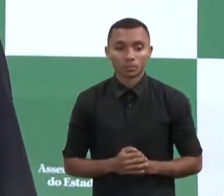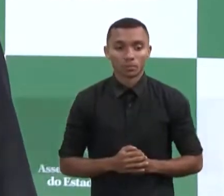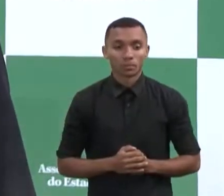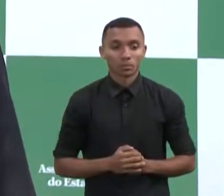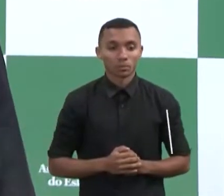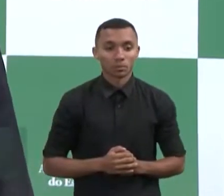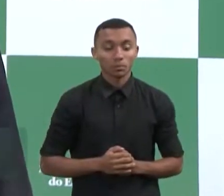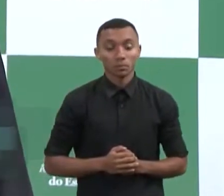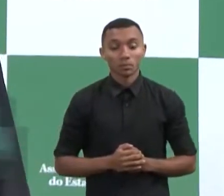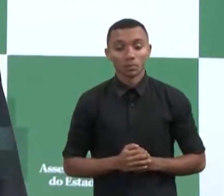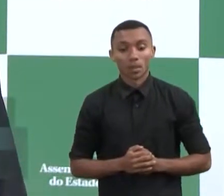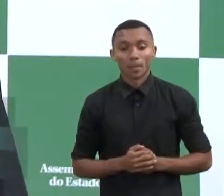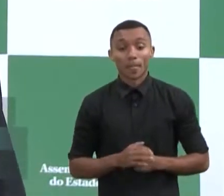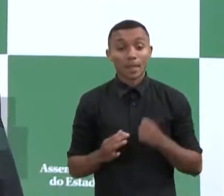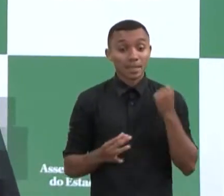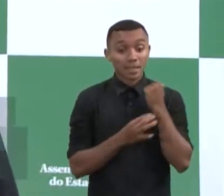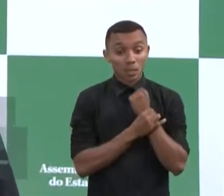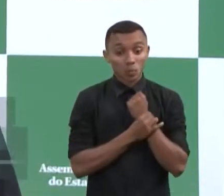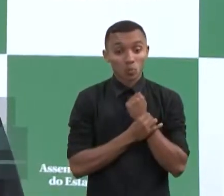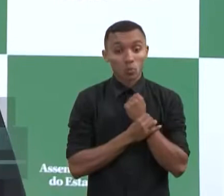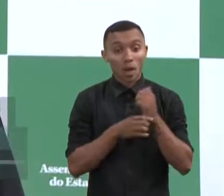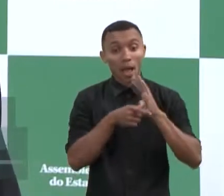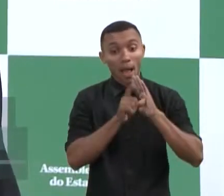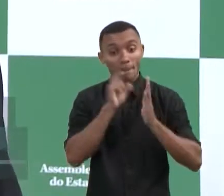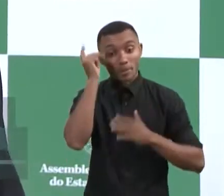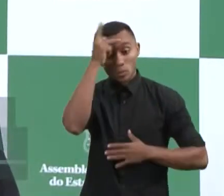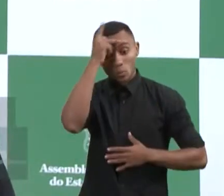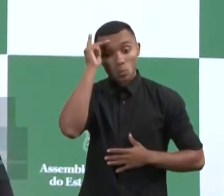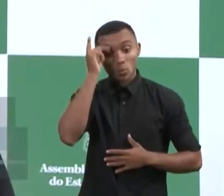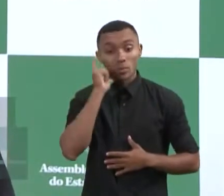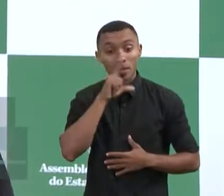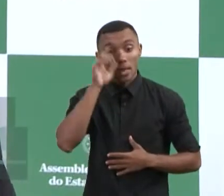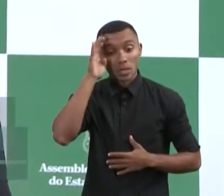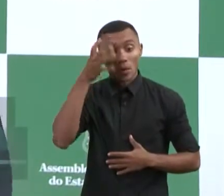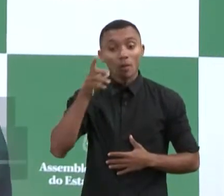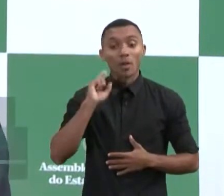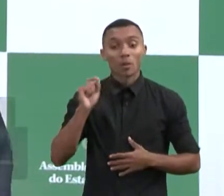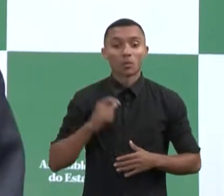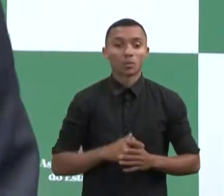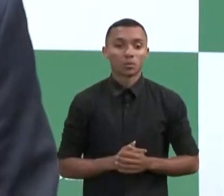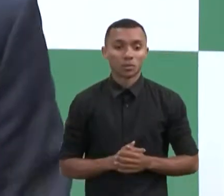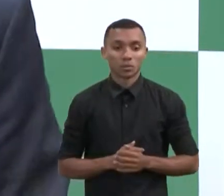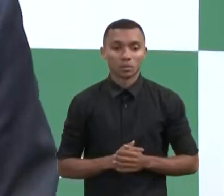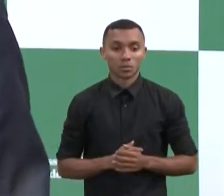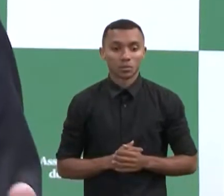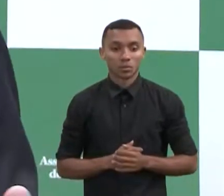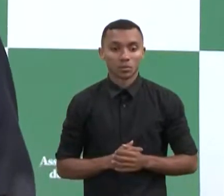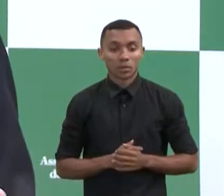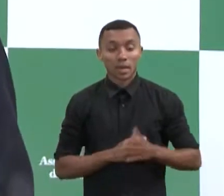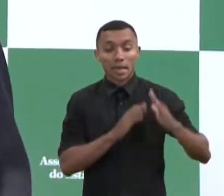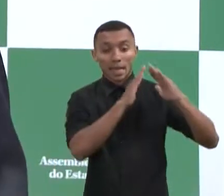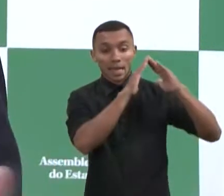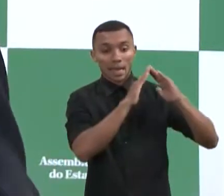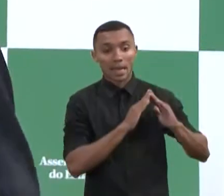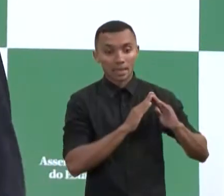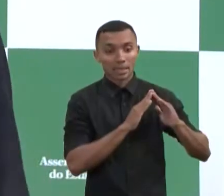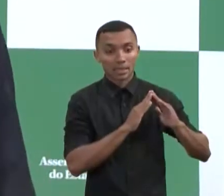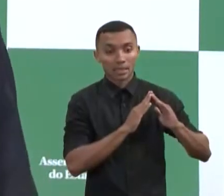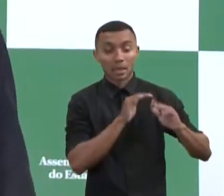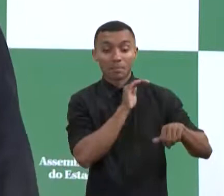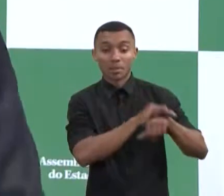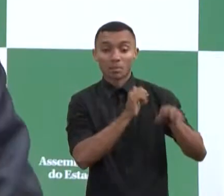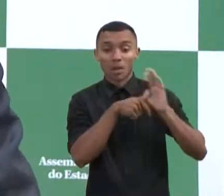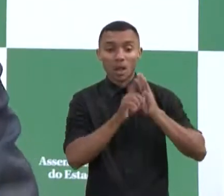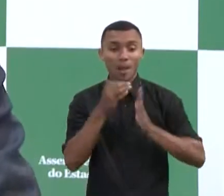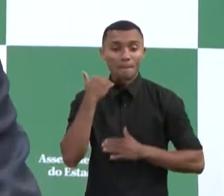que as pessoas tinham em situações de insolvência, de superendividamento, é que a casa da moradia familiar não ia ser tomada pelo